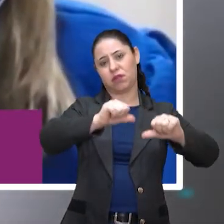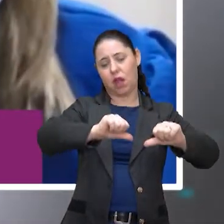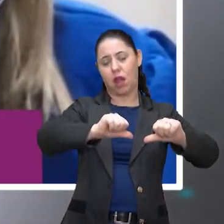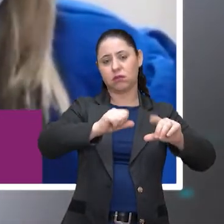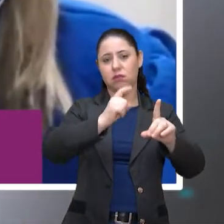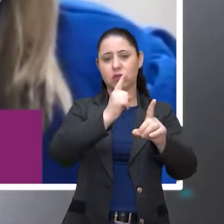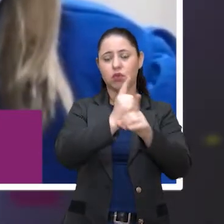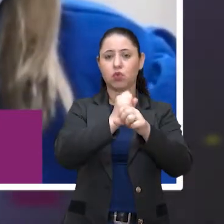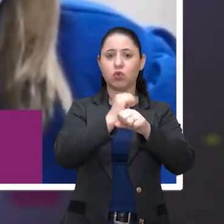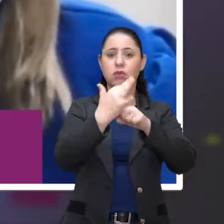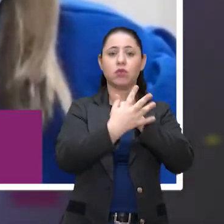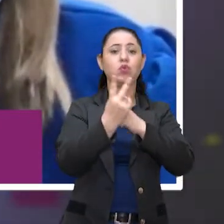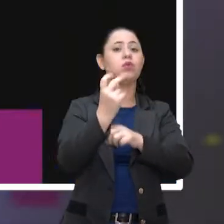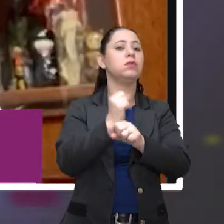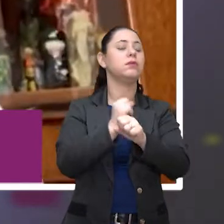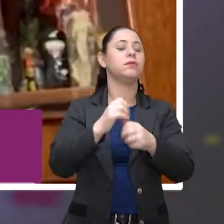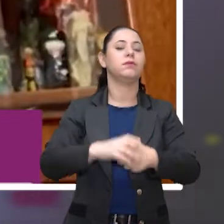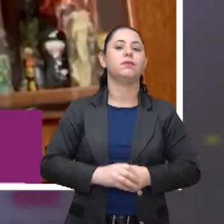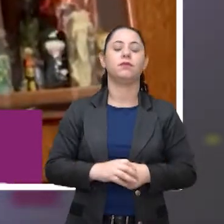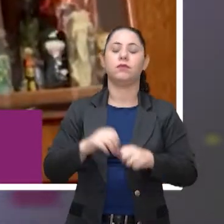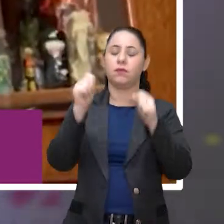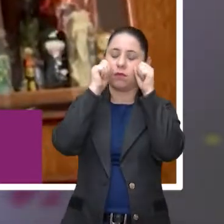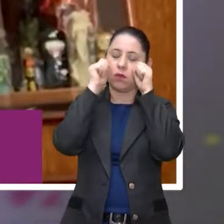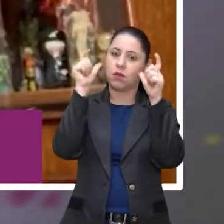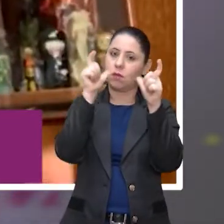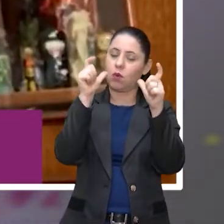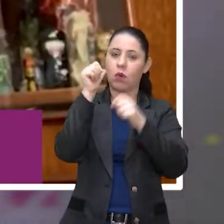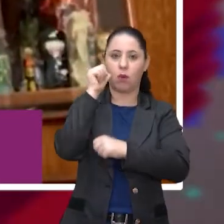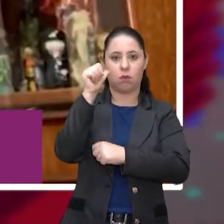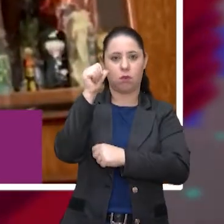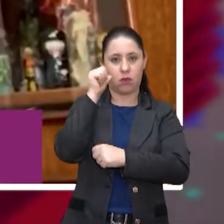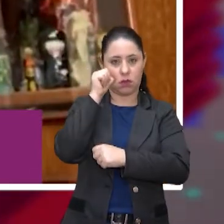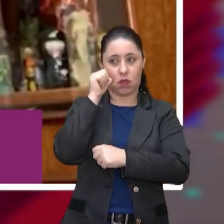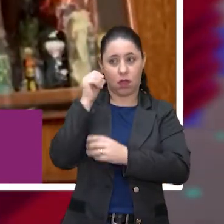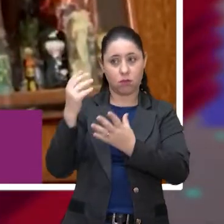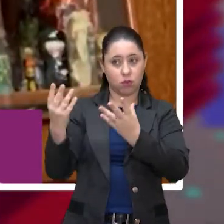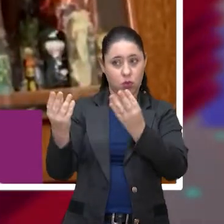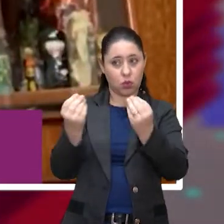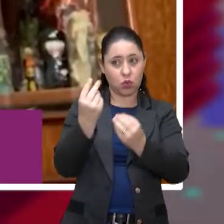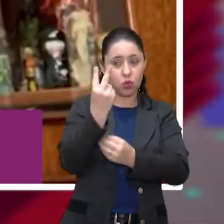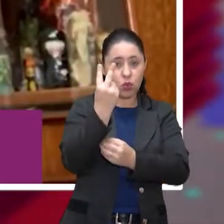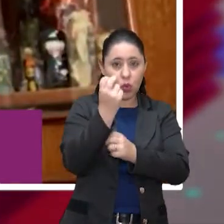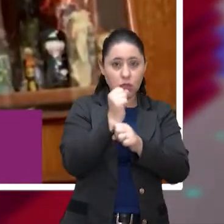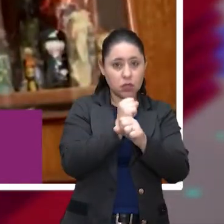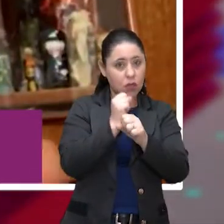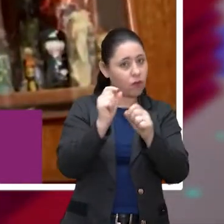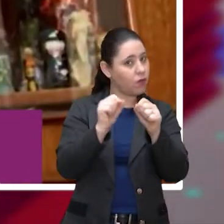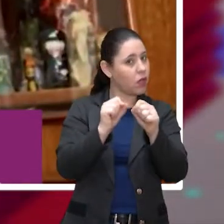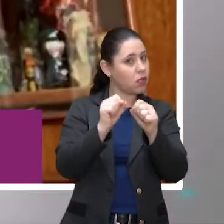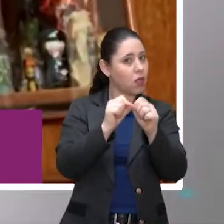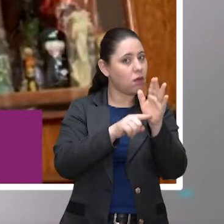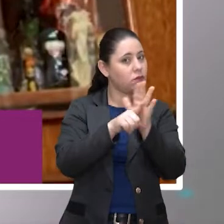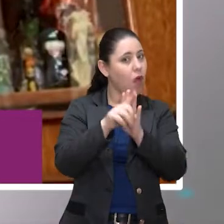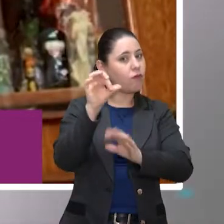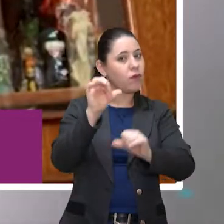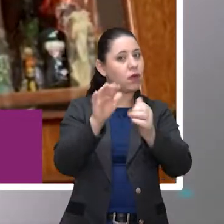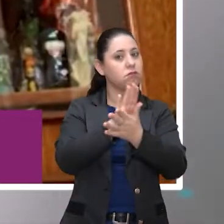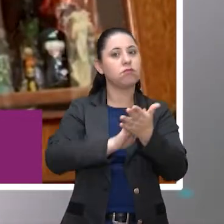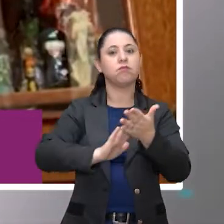aí clinicamente? O que a gente percebeu? Que muitas mulheres nesses 2 anos de pandemia não fizeram nenhum tipo